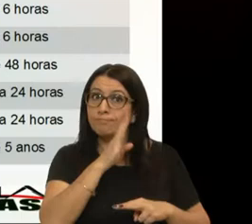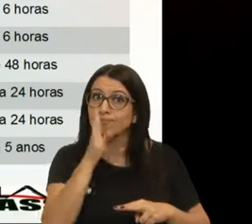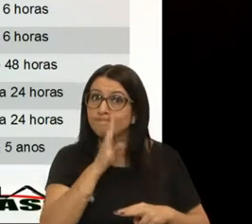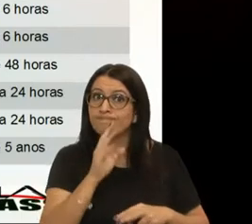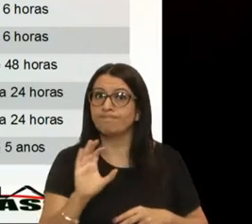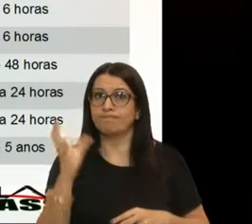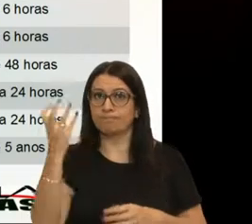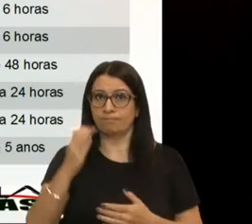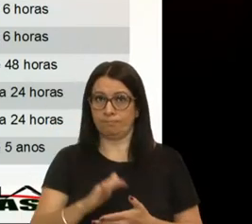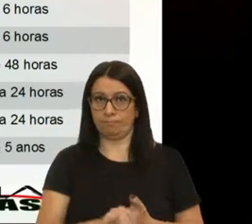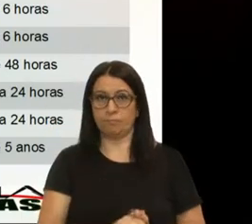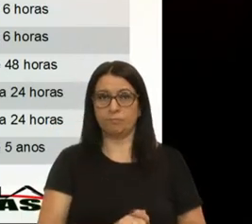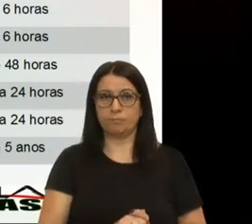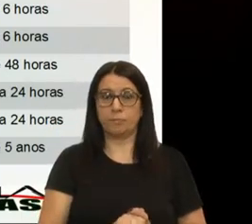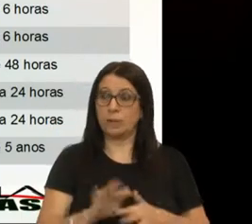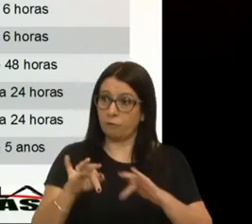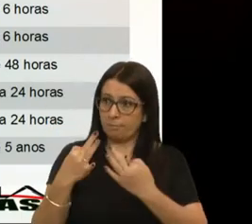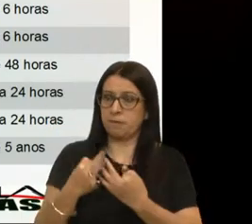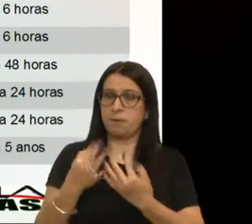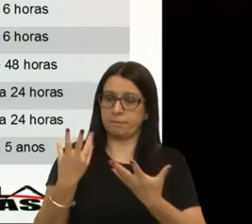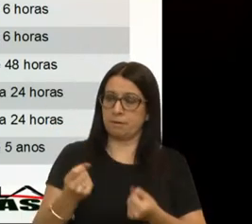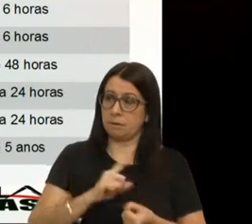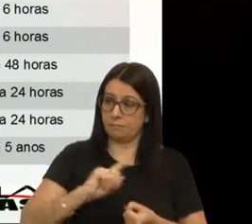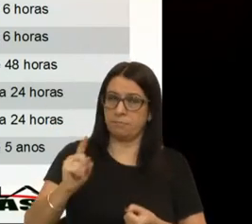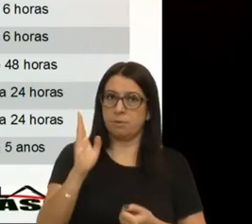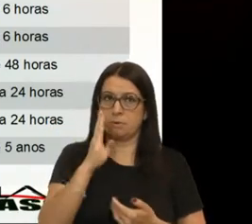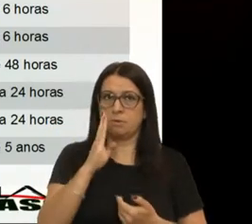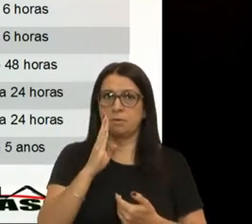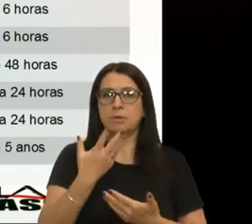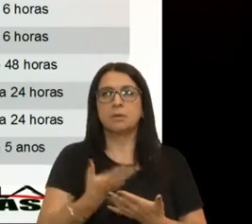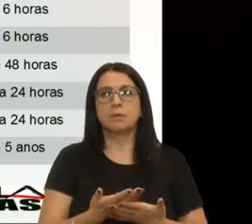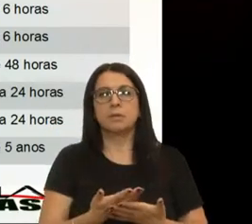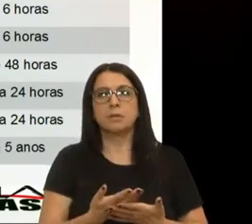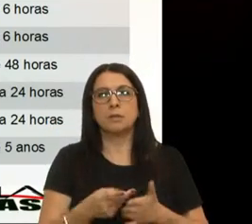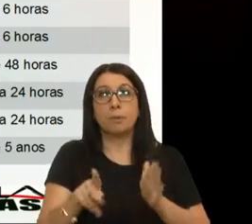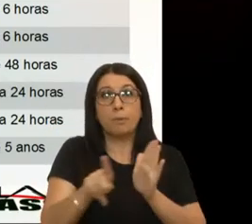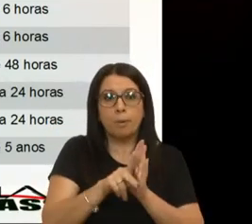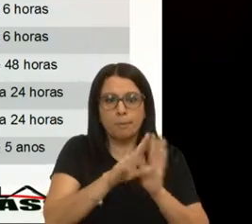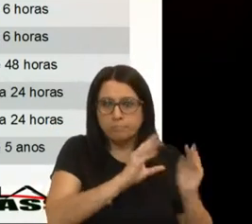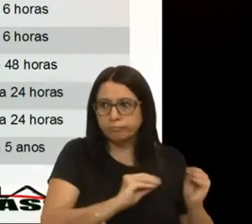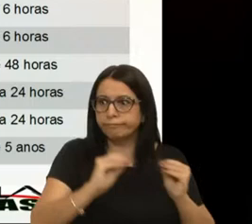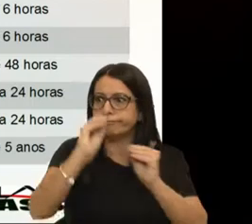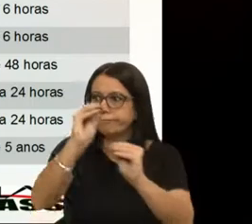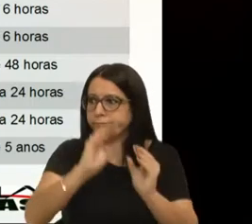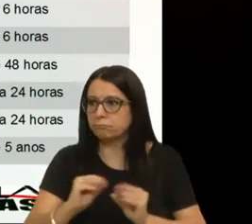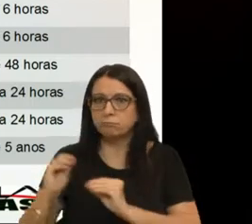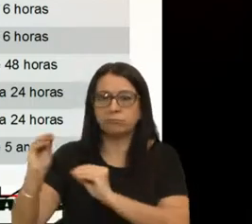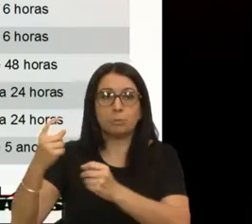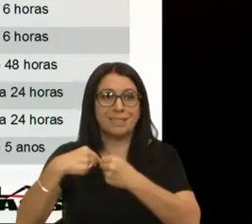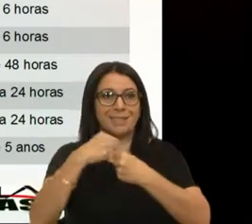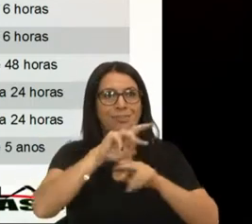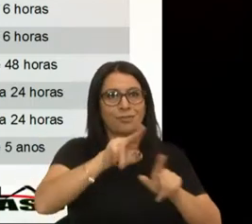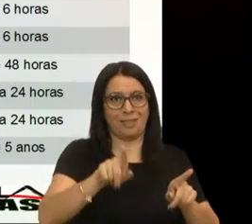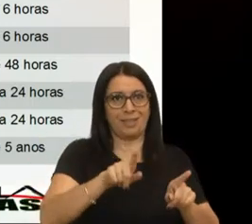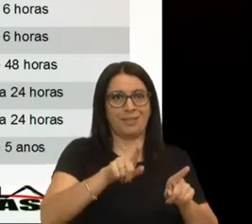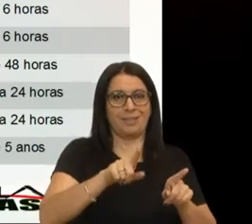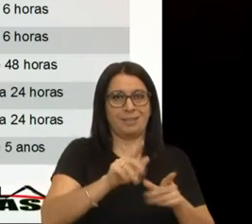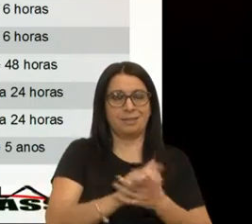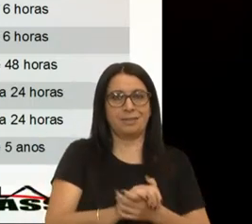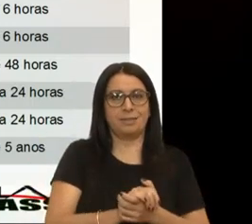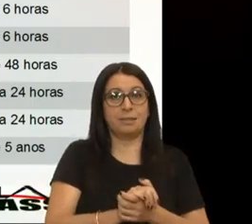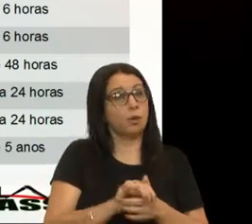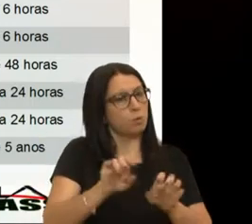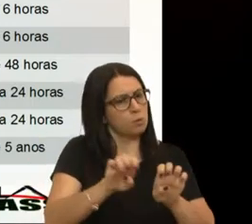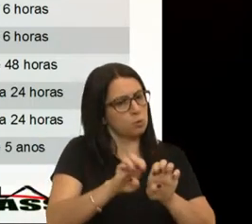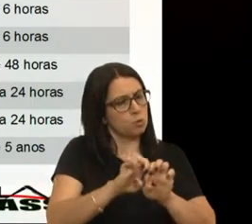decisão, a rapidez da família e os meios próprios para transporte, se forem cidades diferentes, tem que ter uma